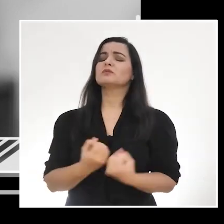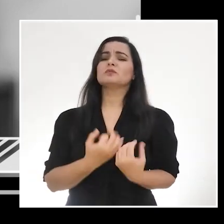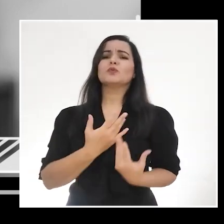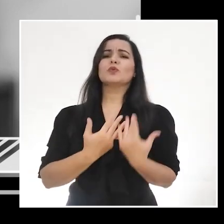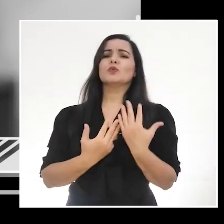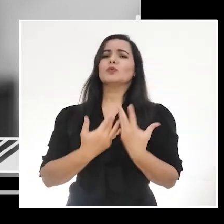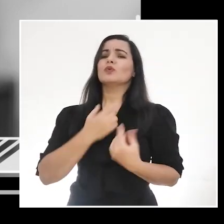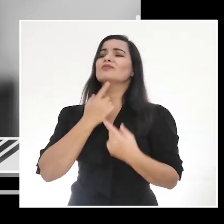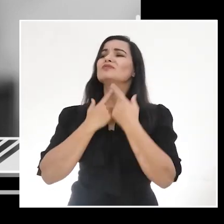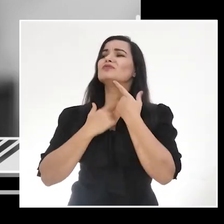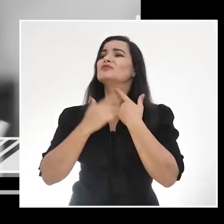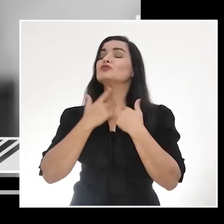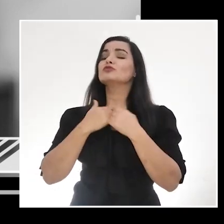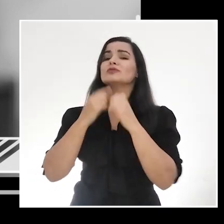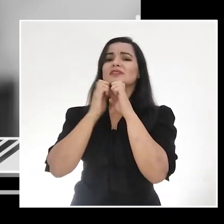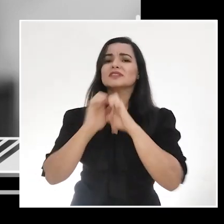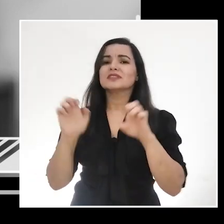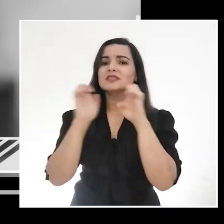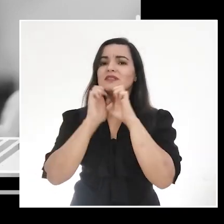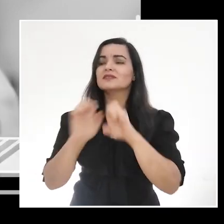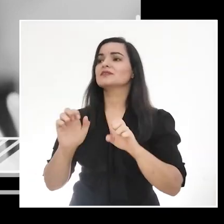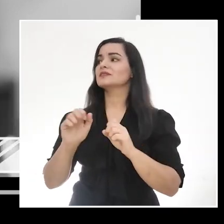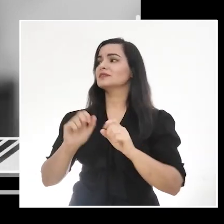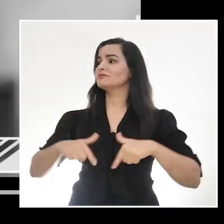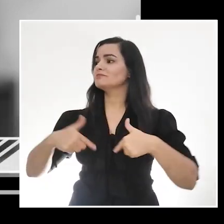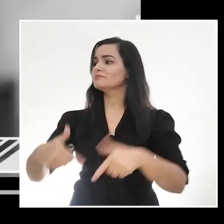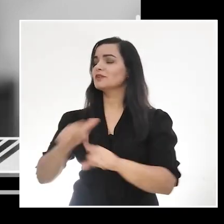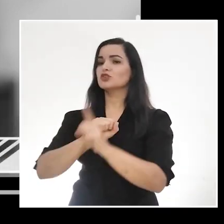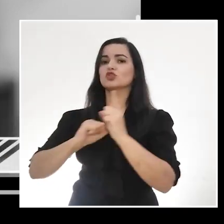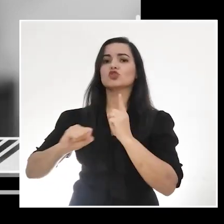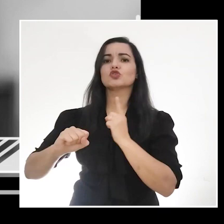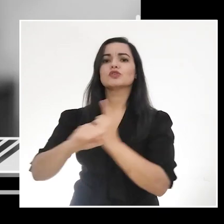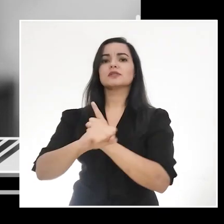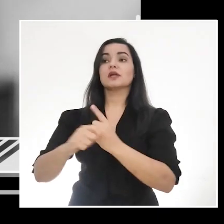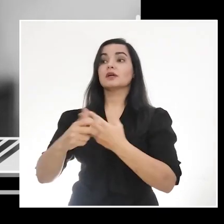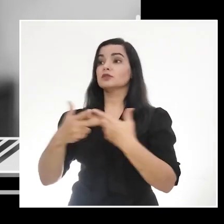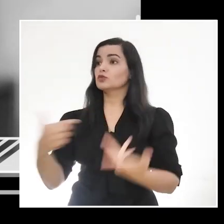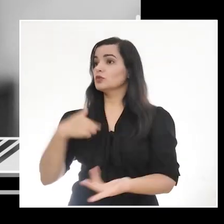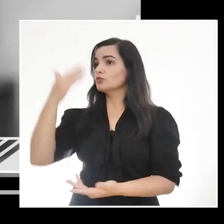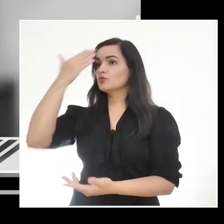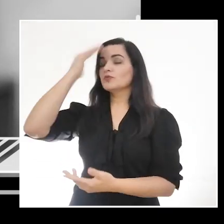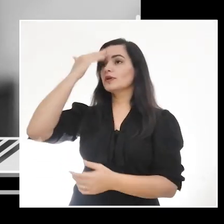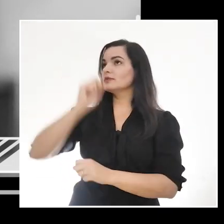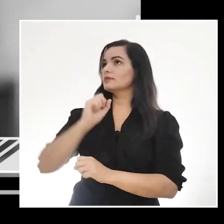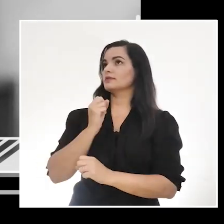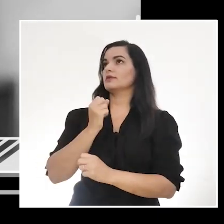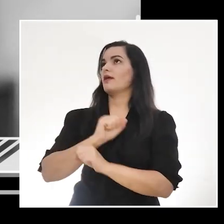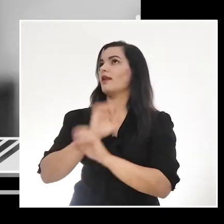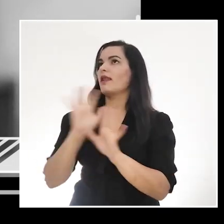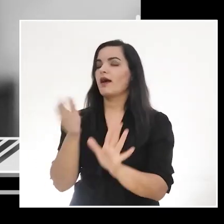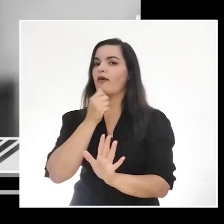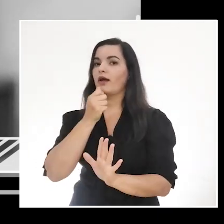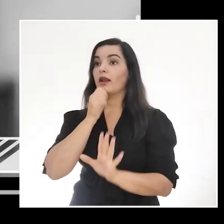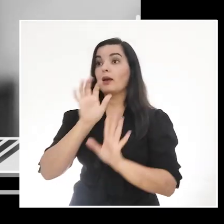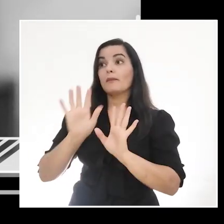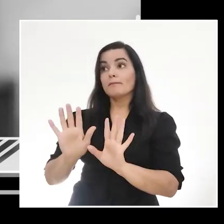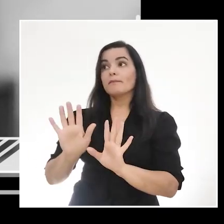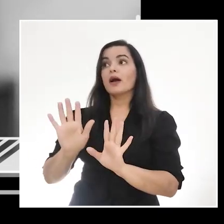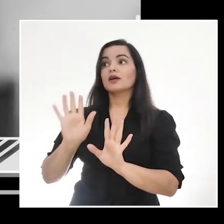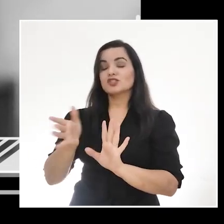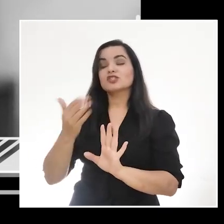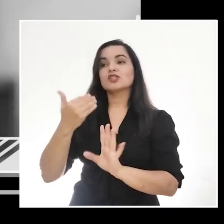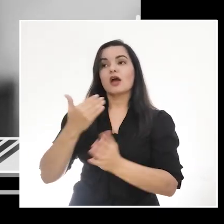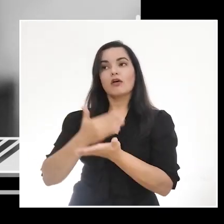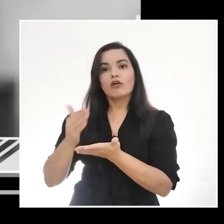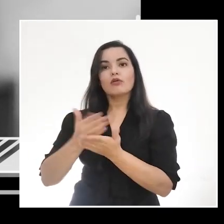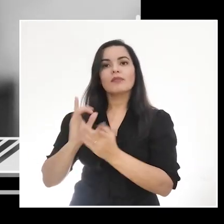experiência, durante um tempo, o meu coração começou a arder muito pelo trabalho da evangelização, da ação social